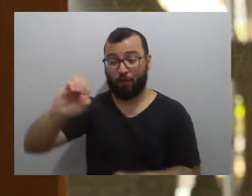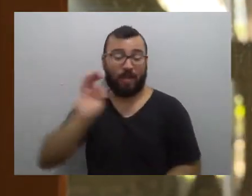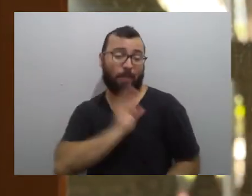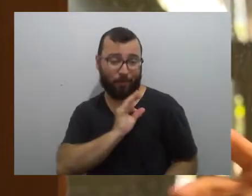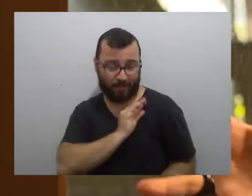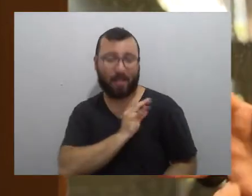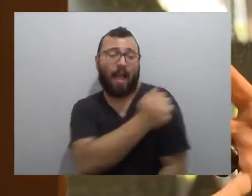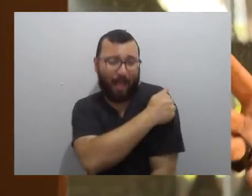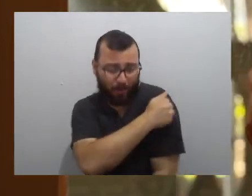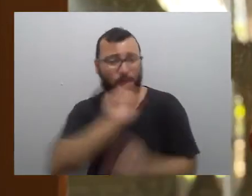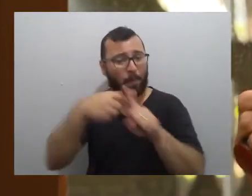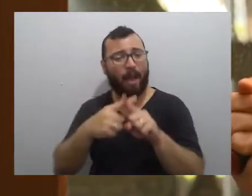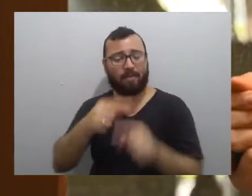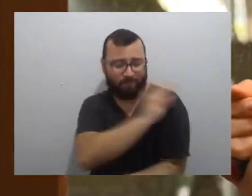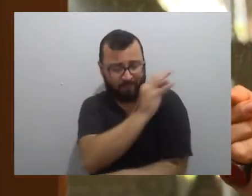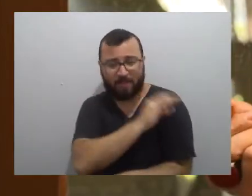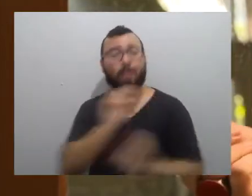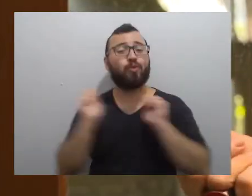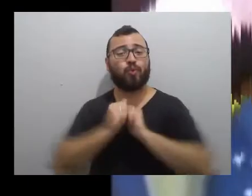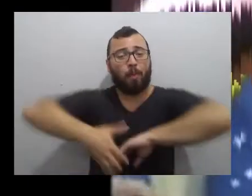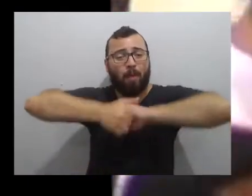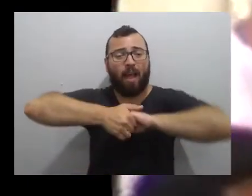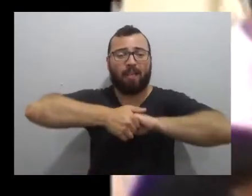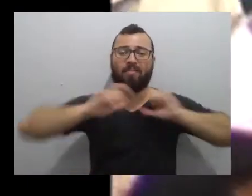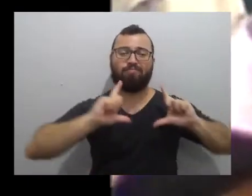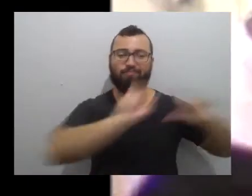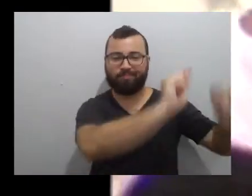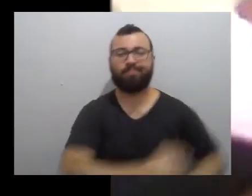democratização e de muitas disputas dentro do espaço universitário.